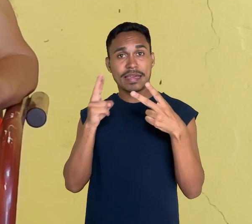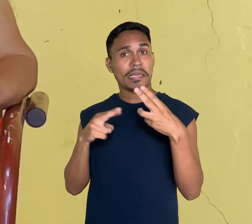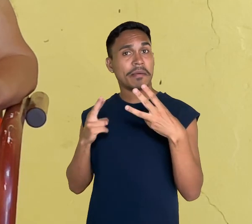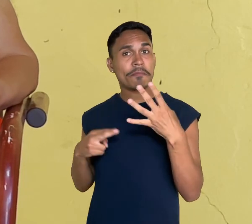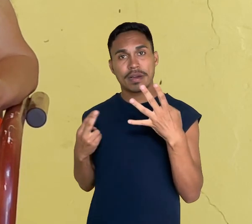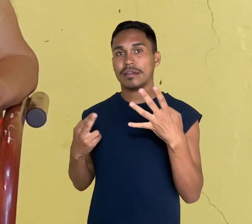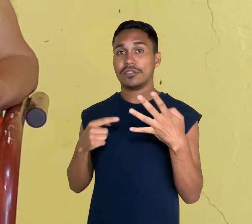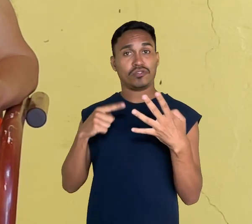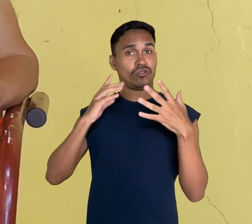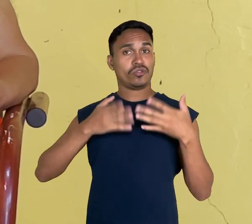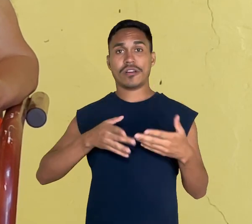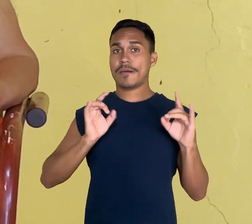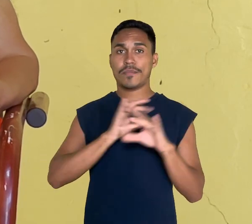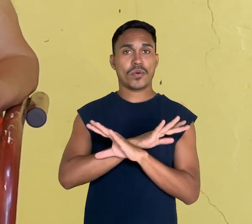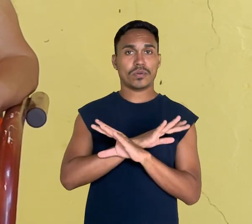vem feita.